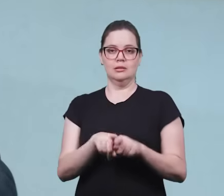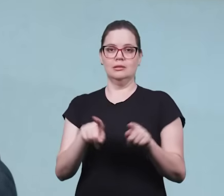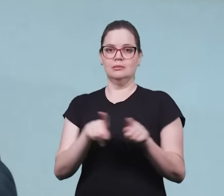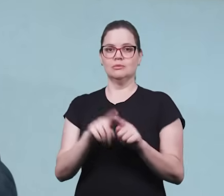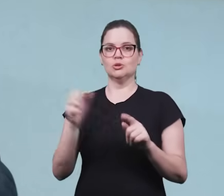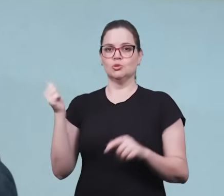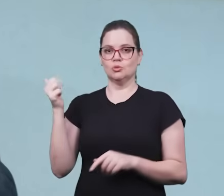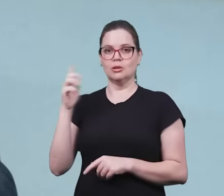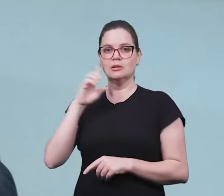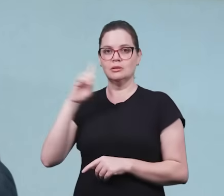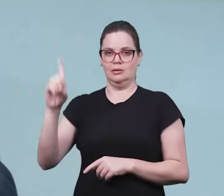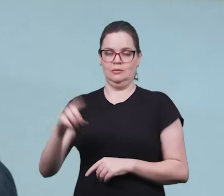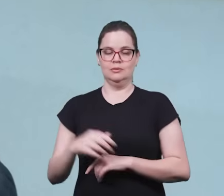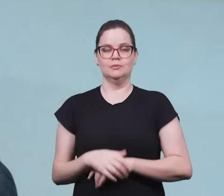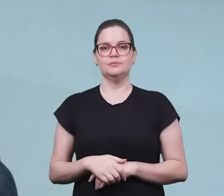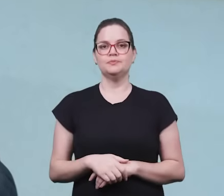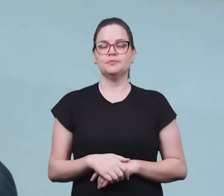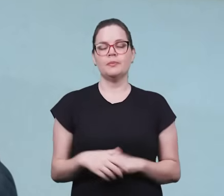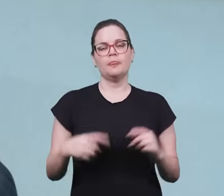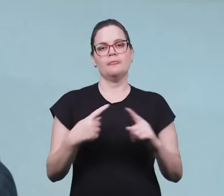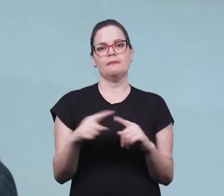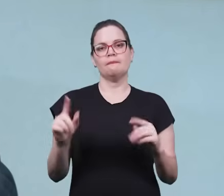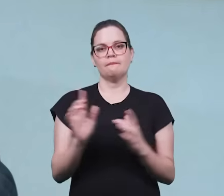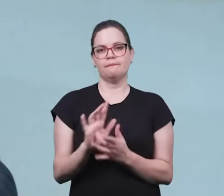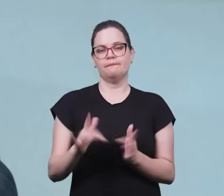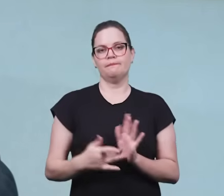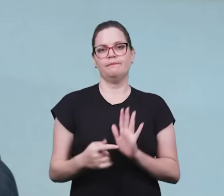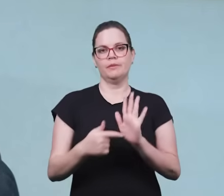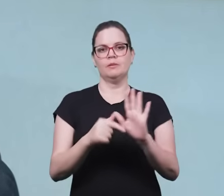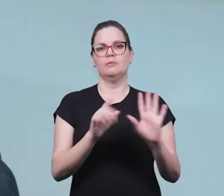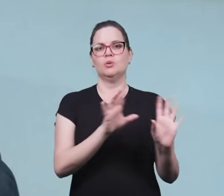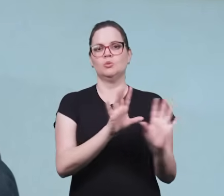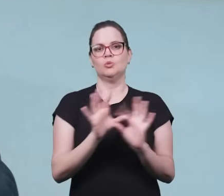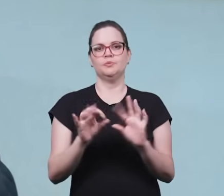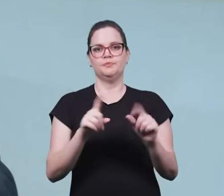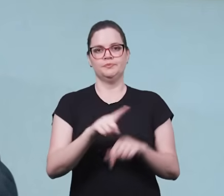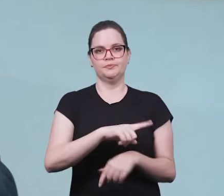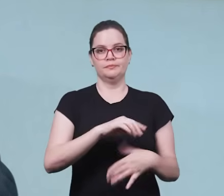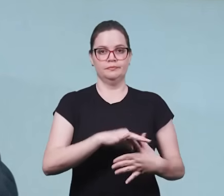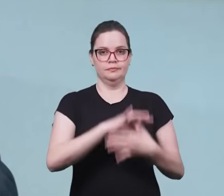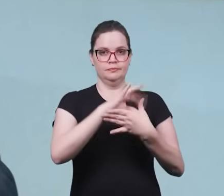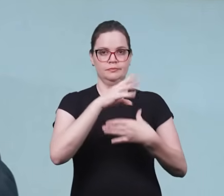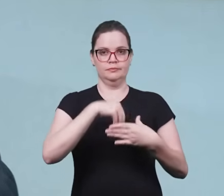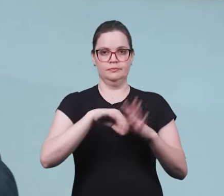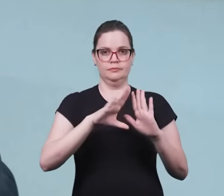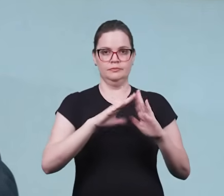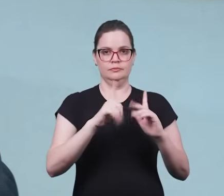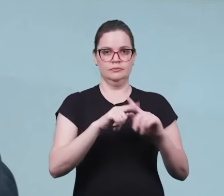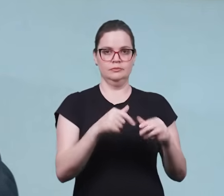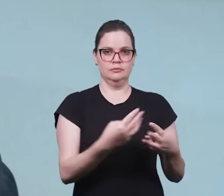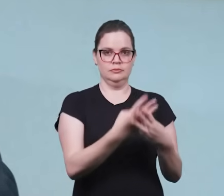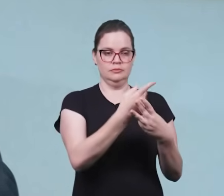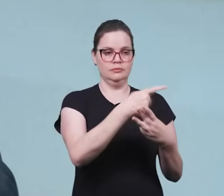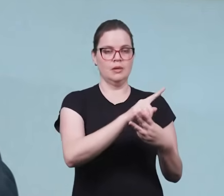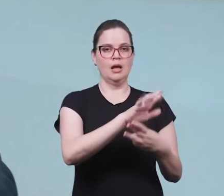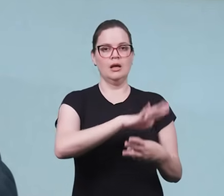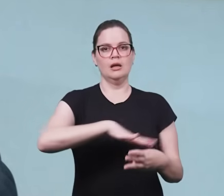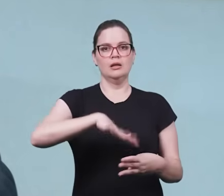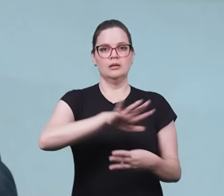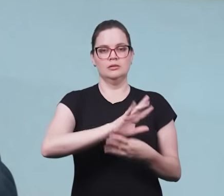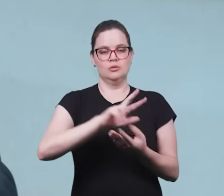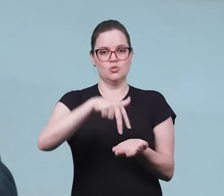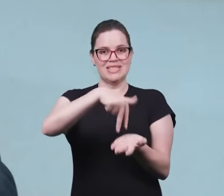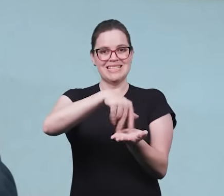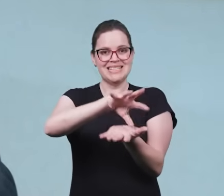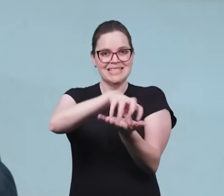Então Jesus estava falando em um contexto em que os líderes das sinagogas oravam no centro. Eles faziam